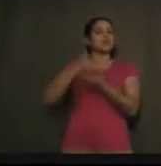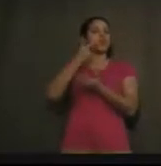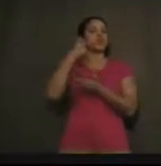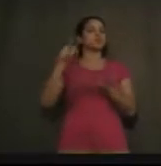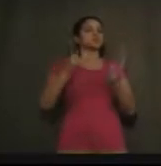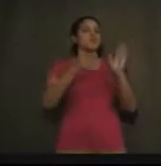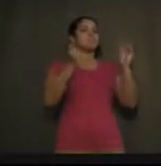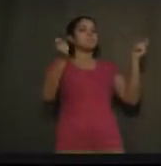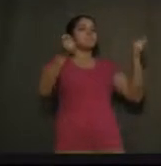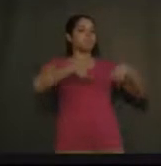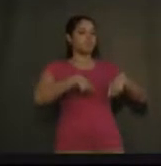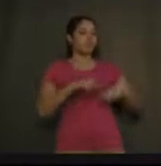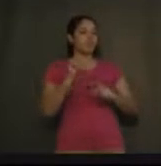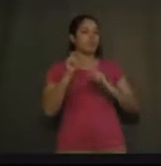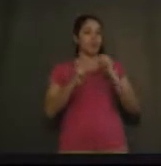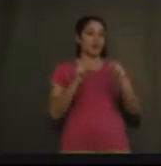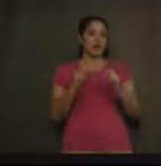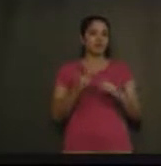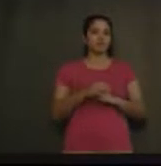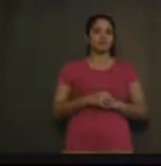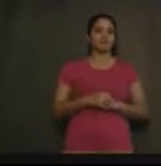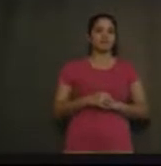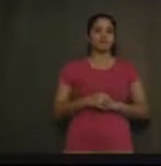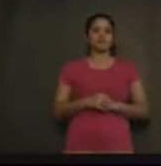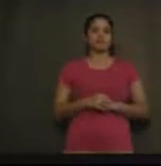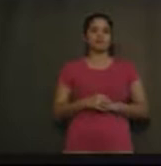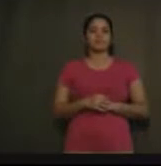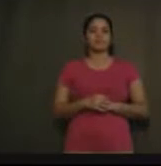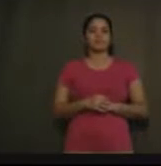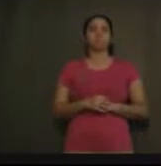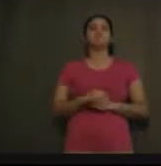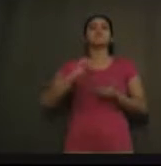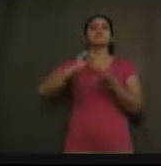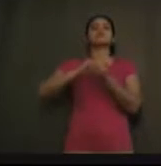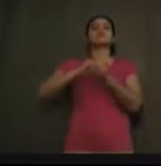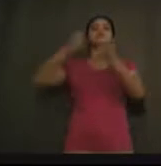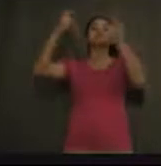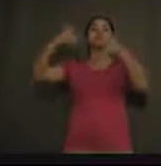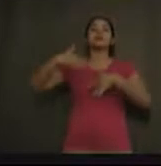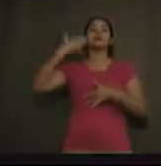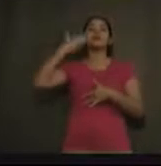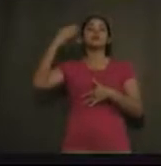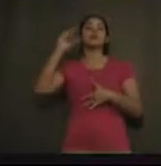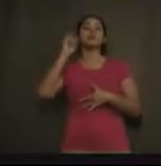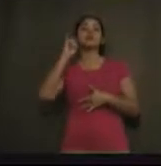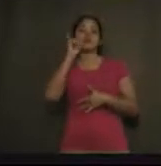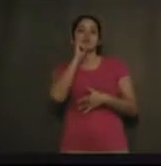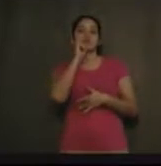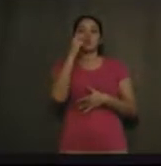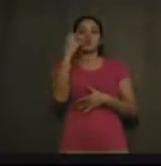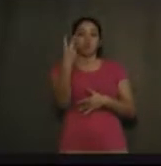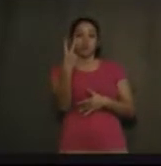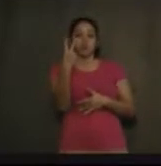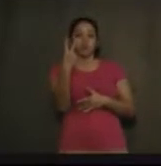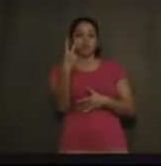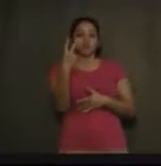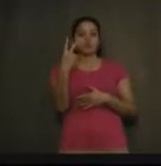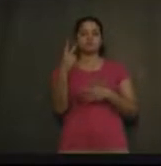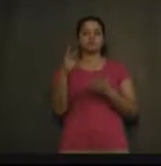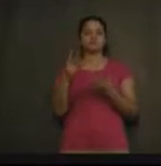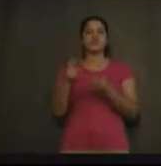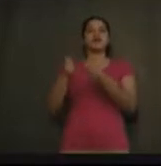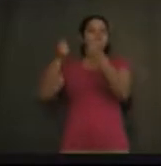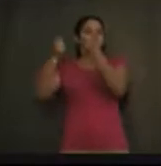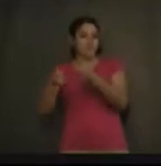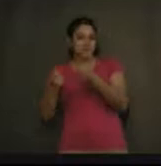achou que, enfim, que não acontecia, que é a possibilidade de que essas duas curvas, a curva estável e a curva